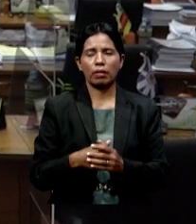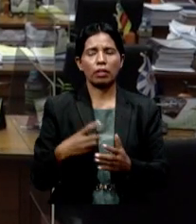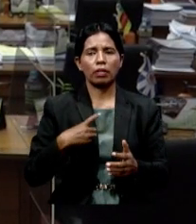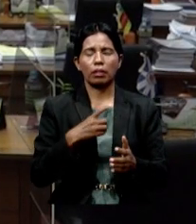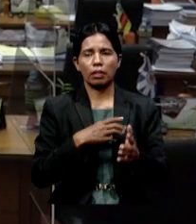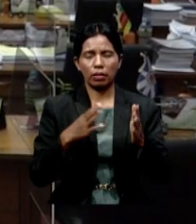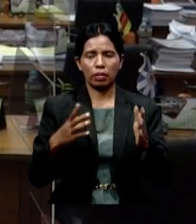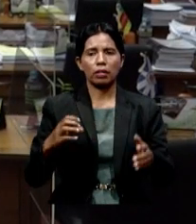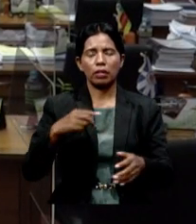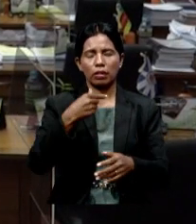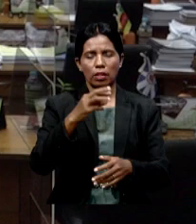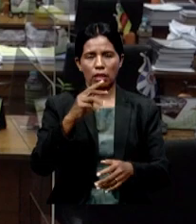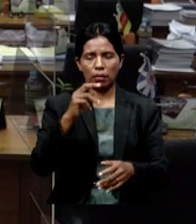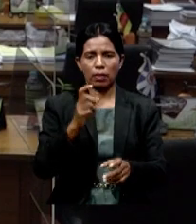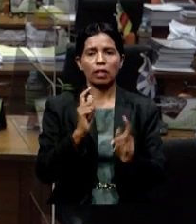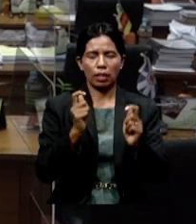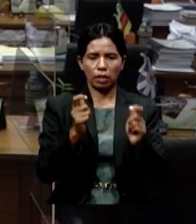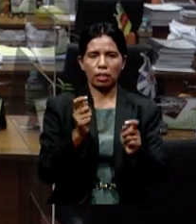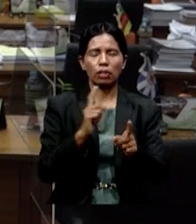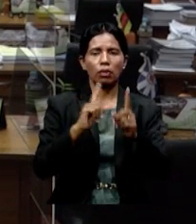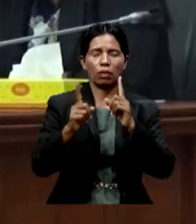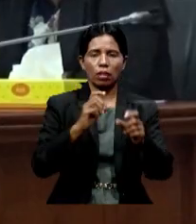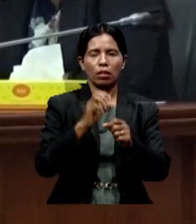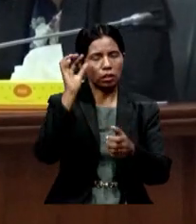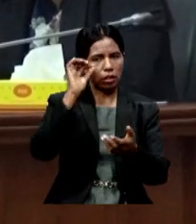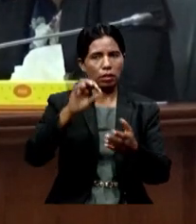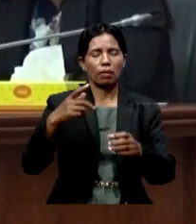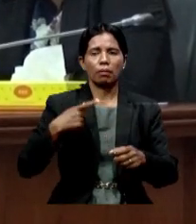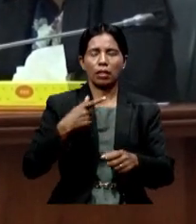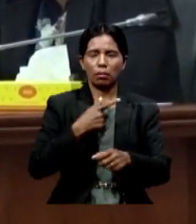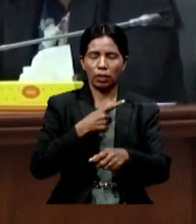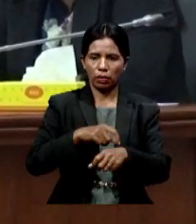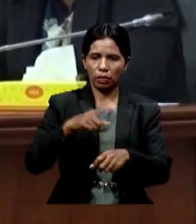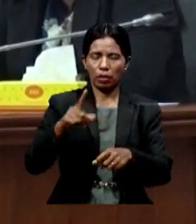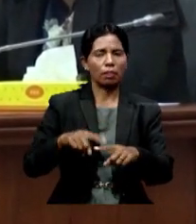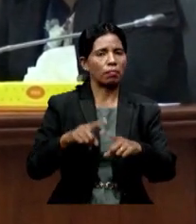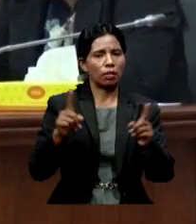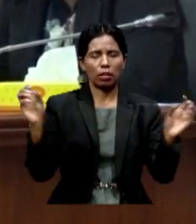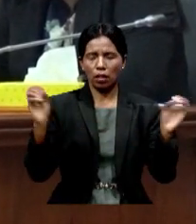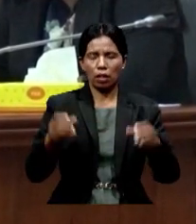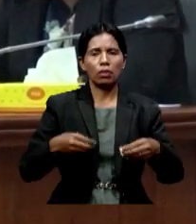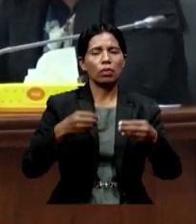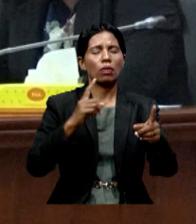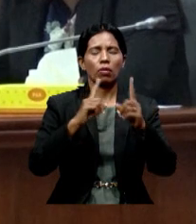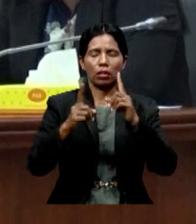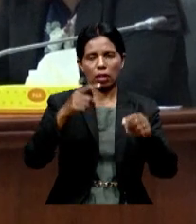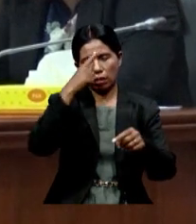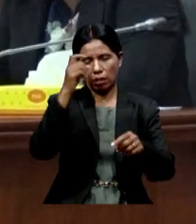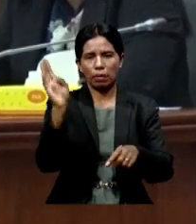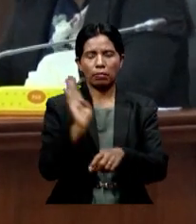siraniane ziemeni tenta halo confirma sa un ho secretaria do parlamento nacional mai be la fo comentario